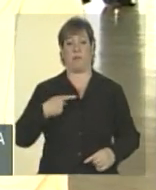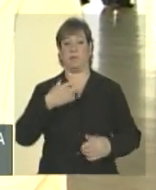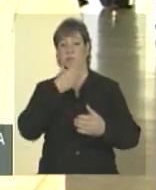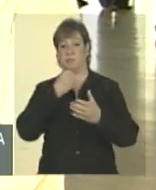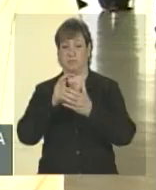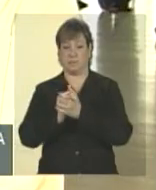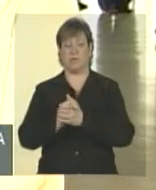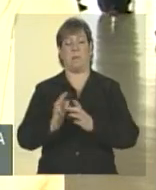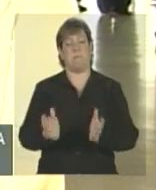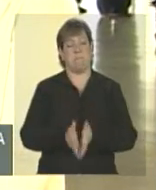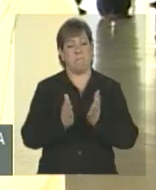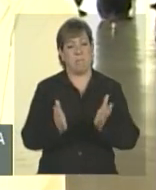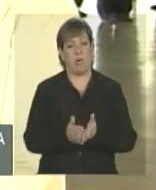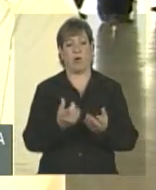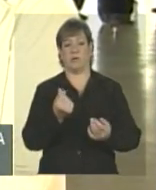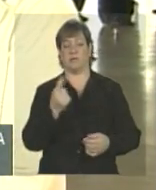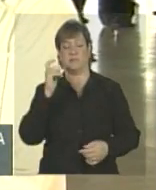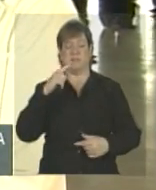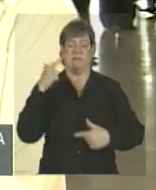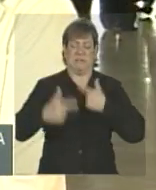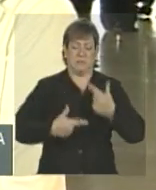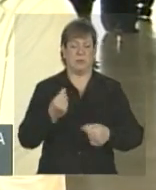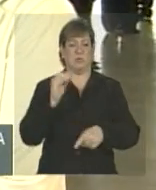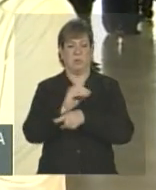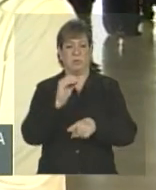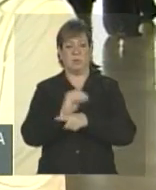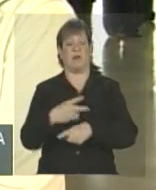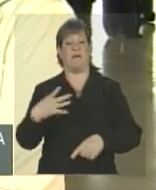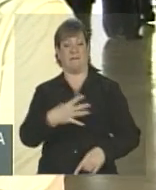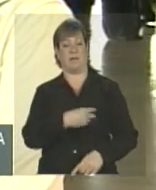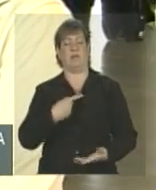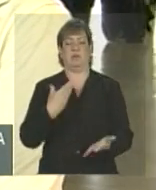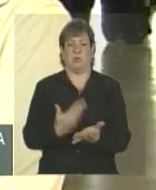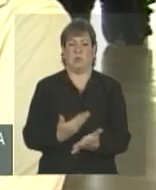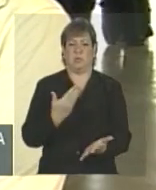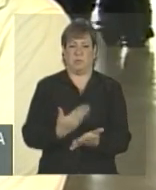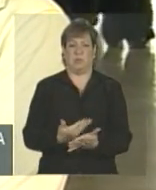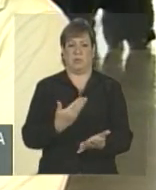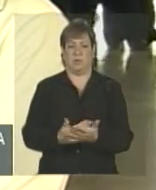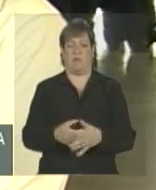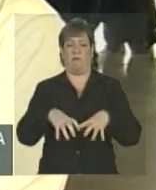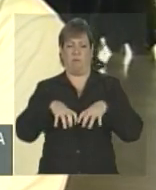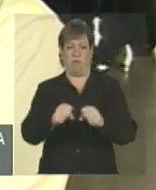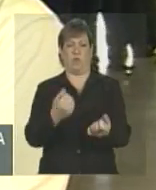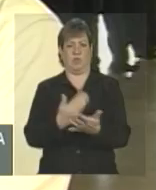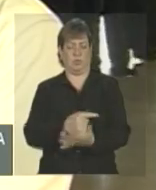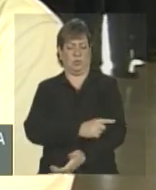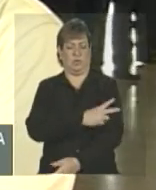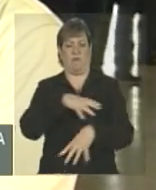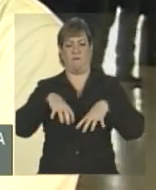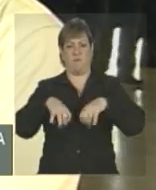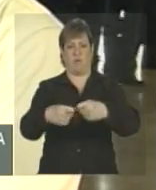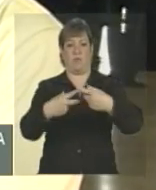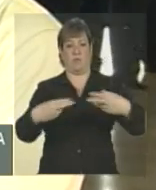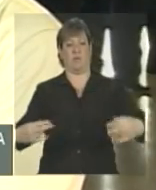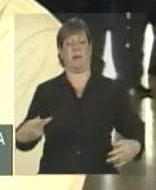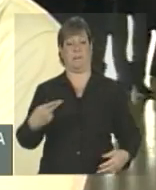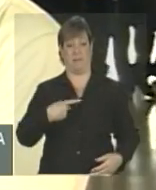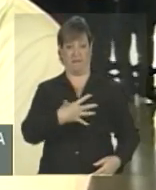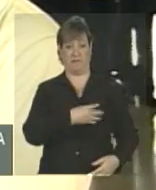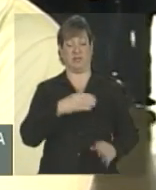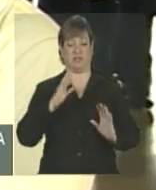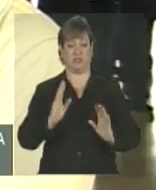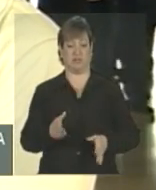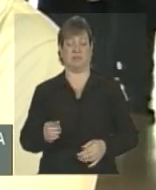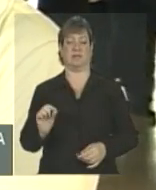Eu tive que batalhar muito para sustentá-la aqui aquele período, né? Que ela já tinha vindo